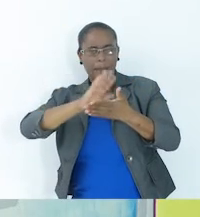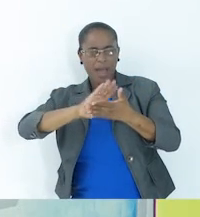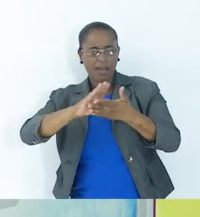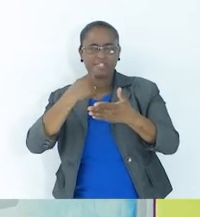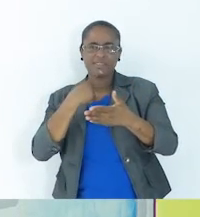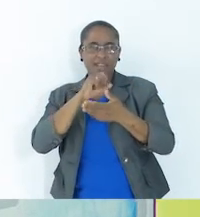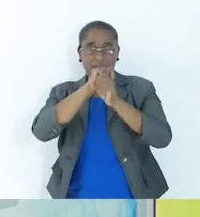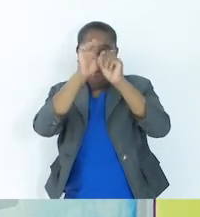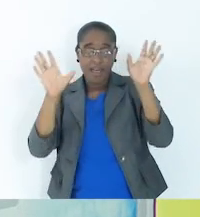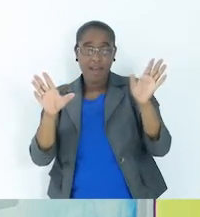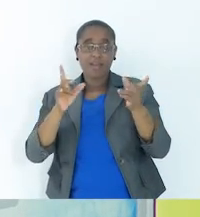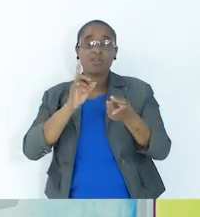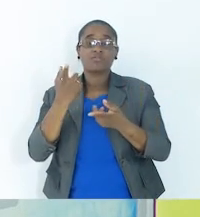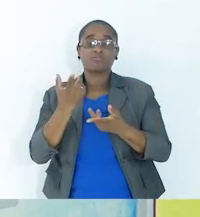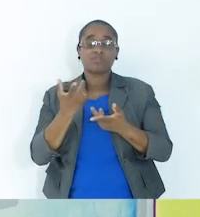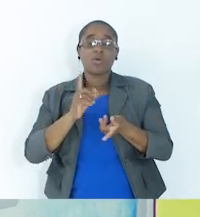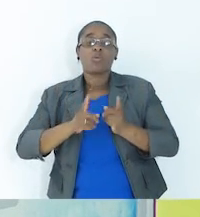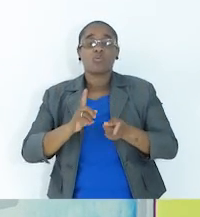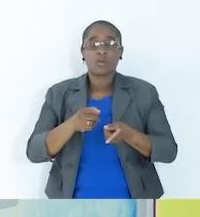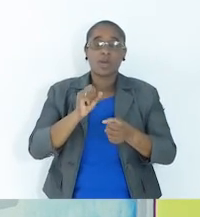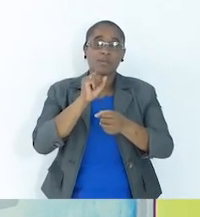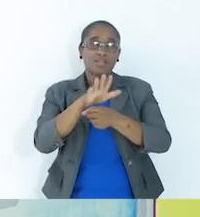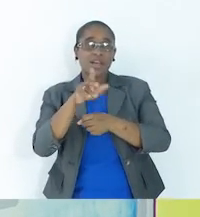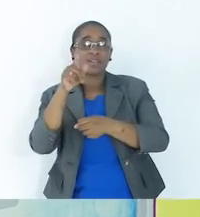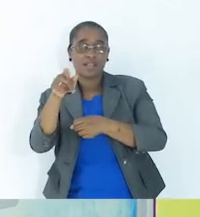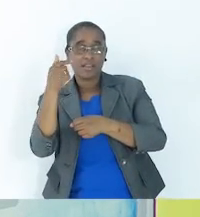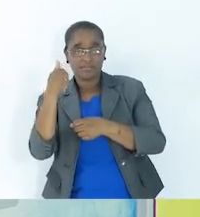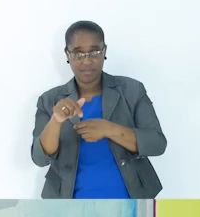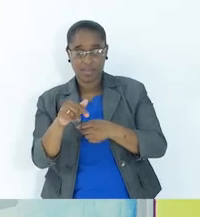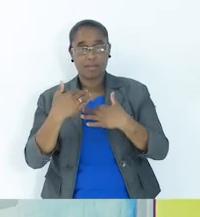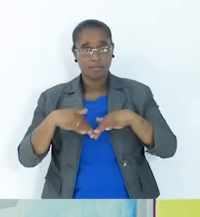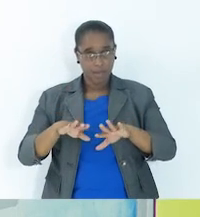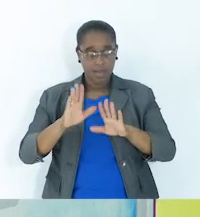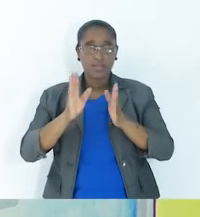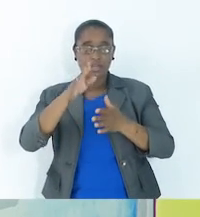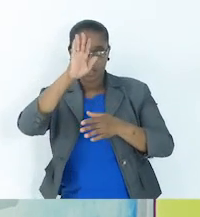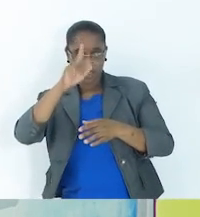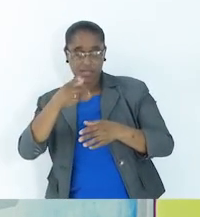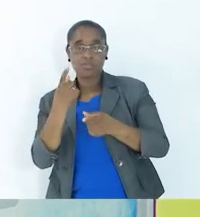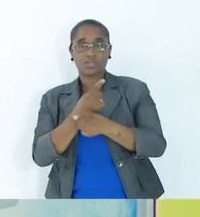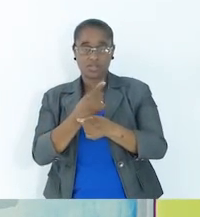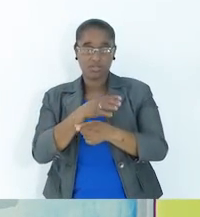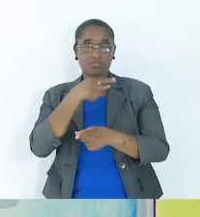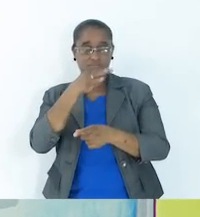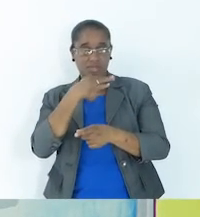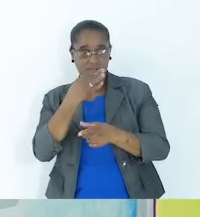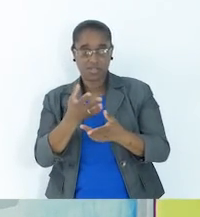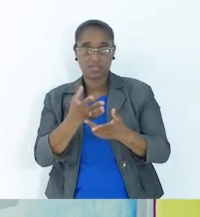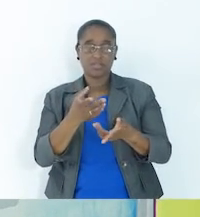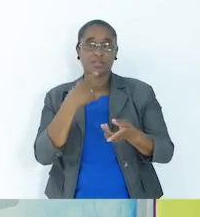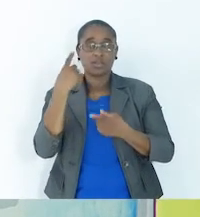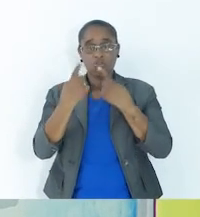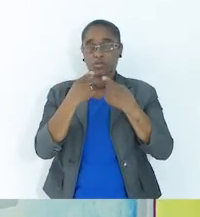só vez, aquilo que é a mensagem lá contida, mas já sabes, as características dizem que uma